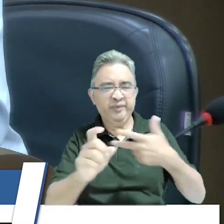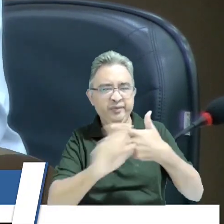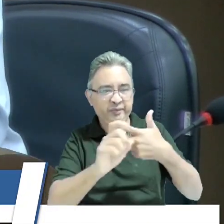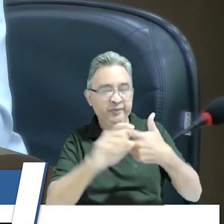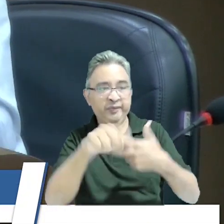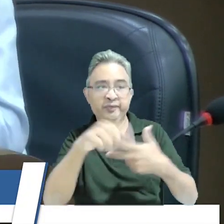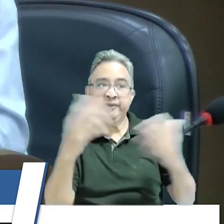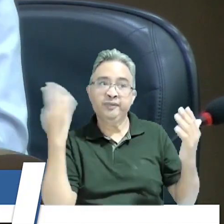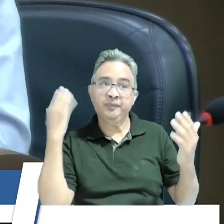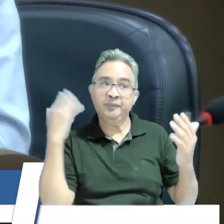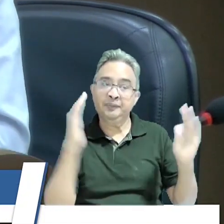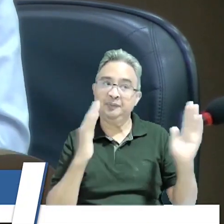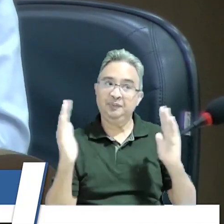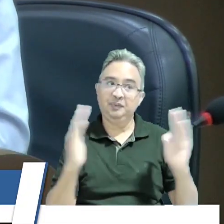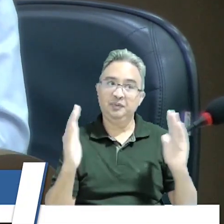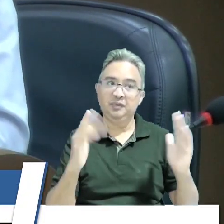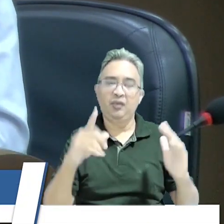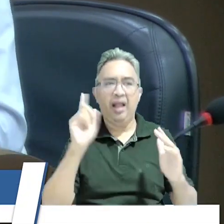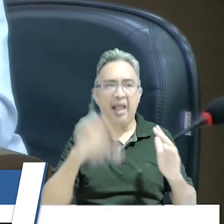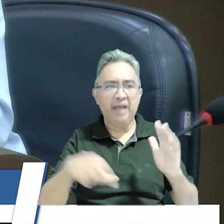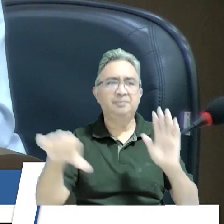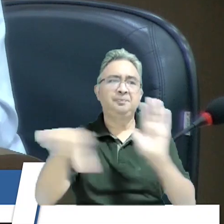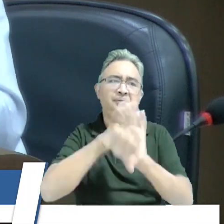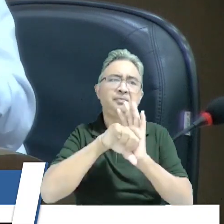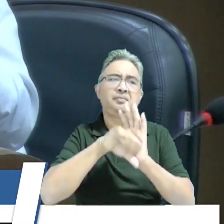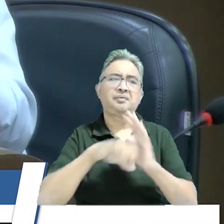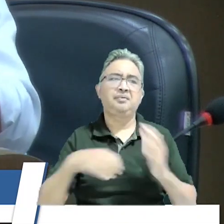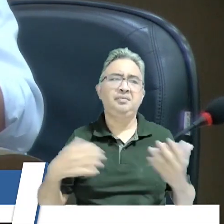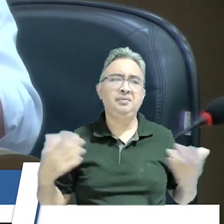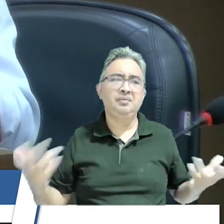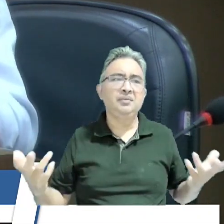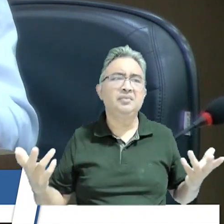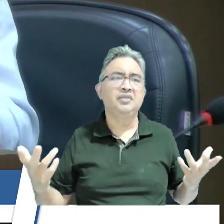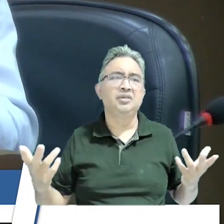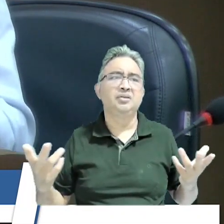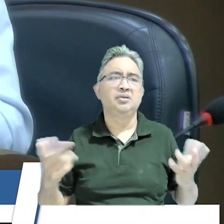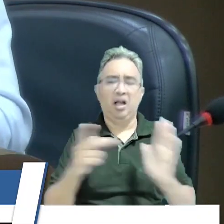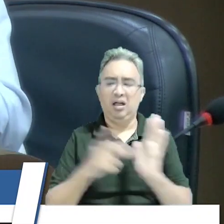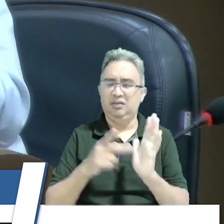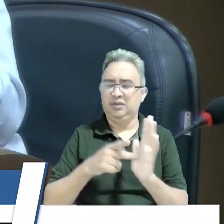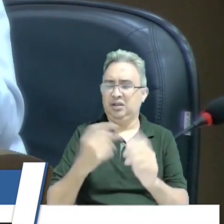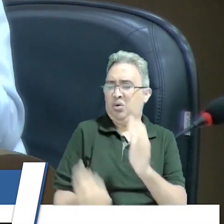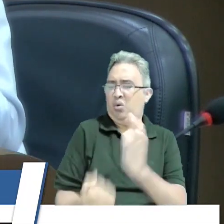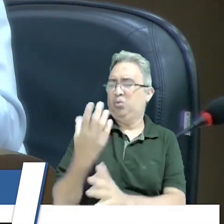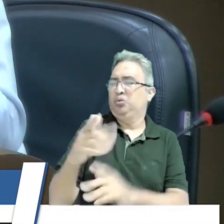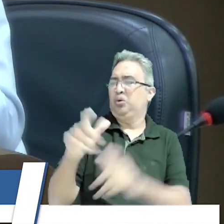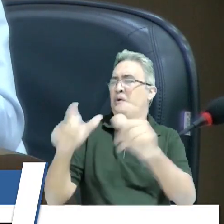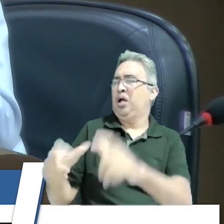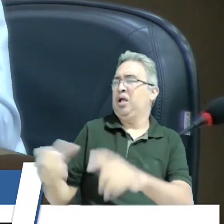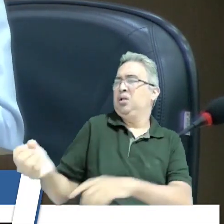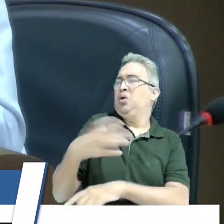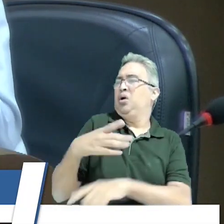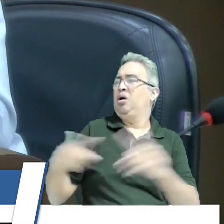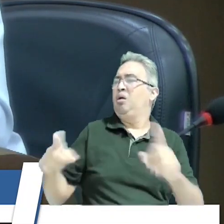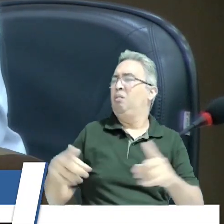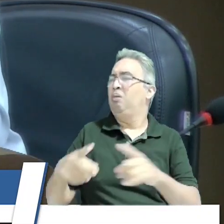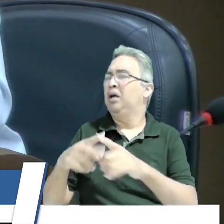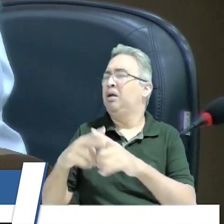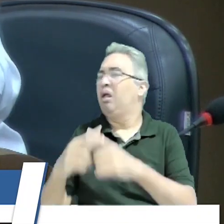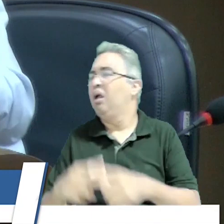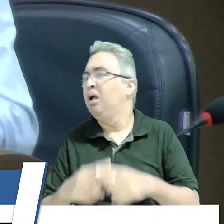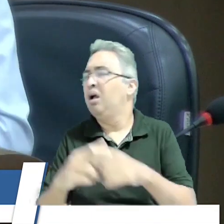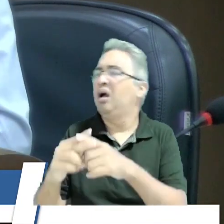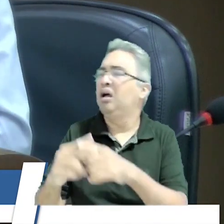é criminoso. Na verdade, eles construíram um bairro novo sem nenhum aparelho público para